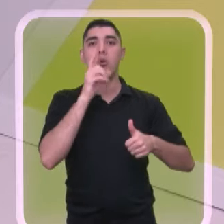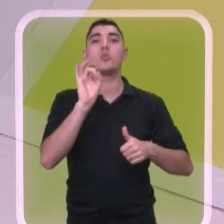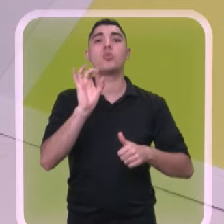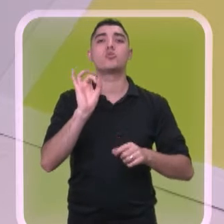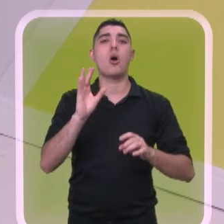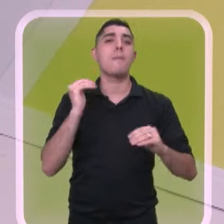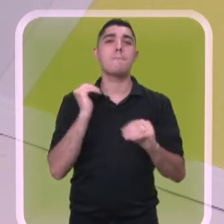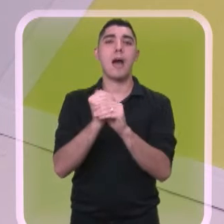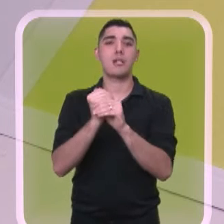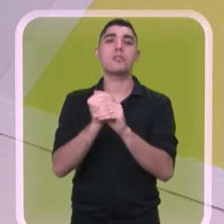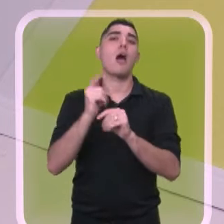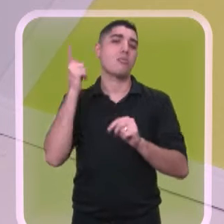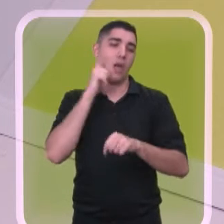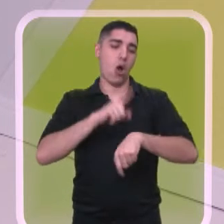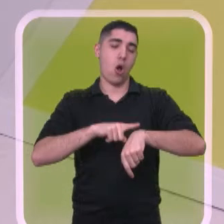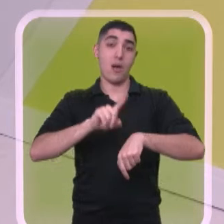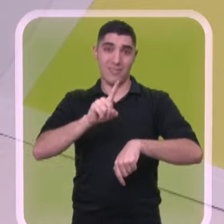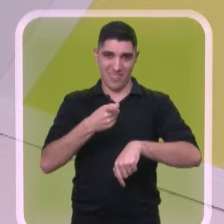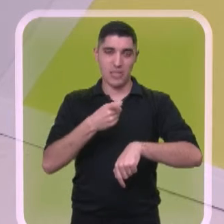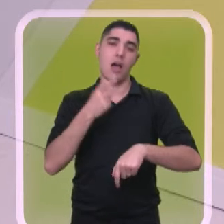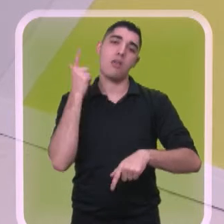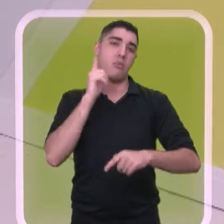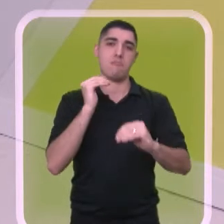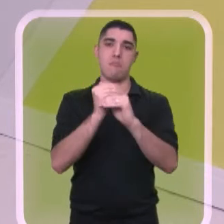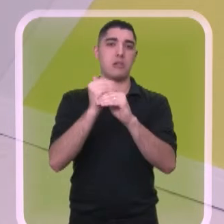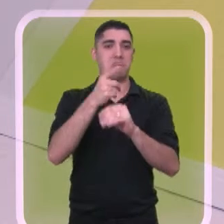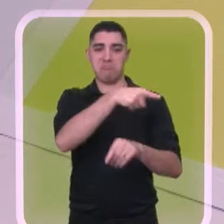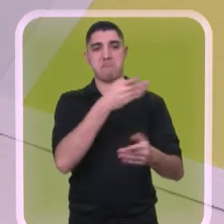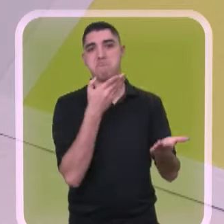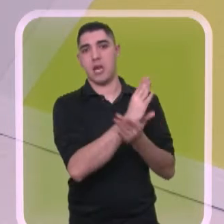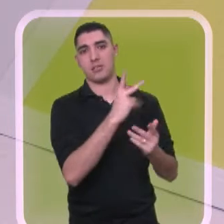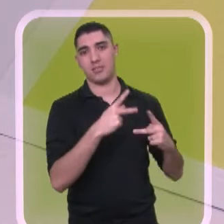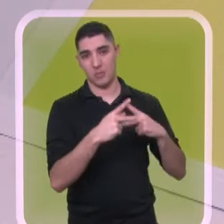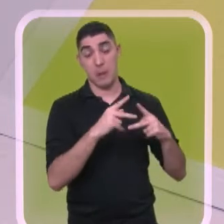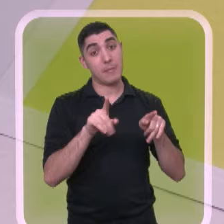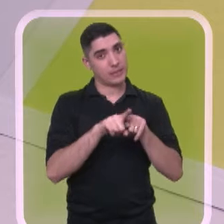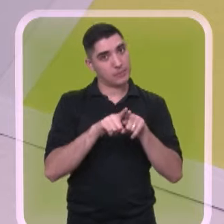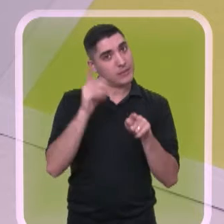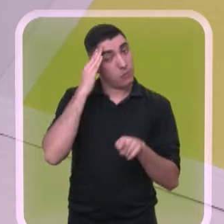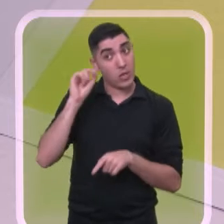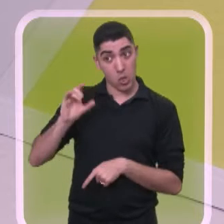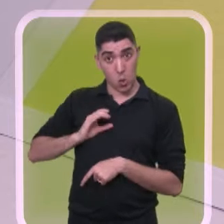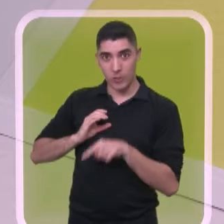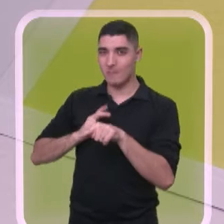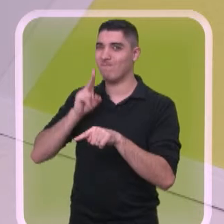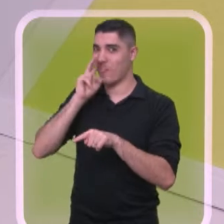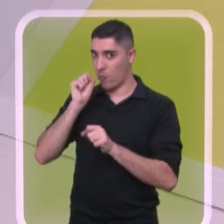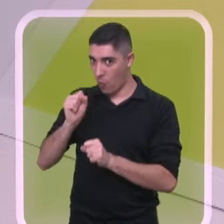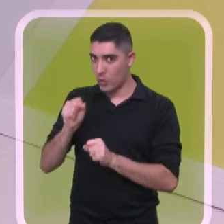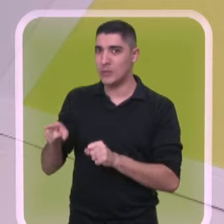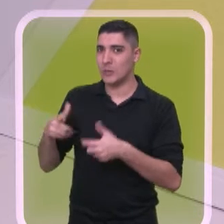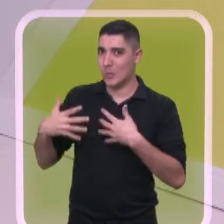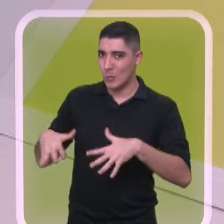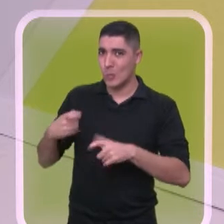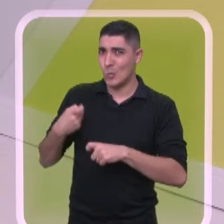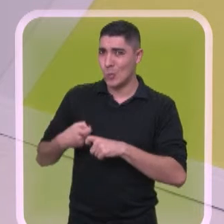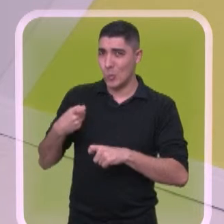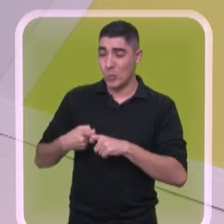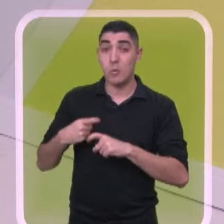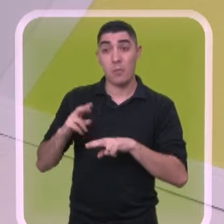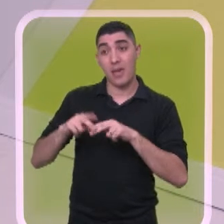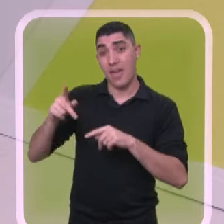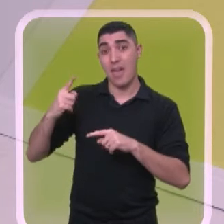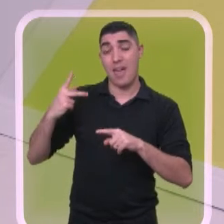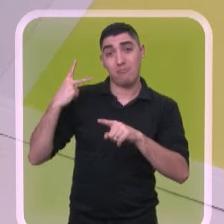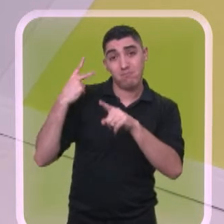Não é impossível, o São José já ganhou lá do Corinthians, mas a gente sabe que o Corinthians é um time muito forte, é um time que é campeão paulista,